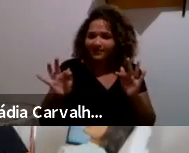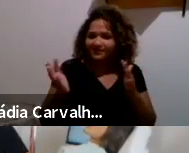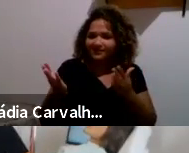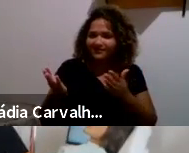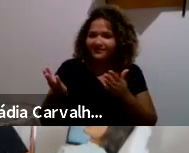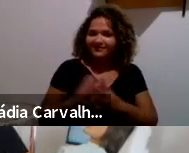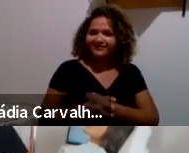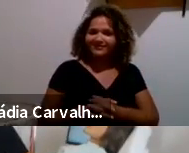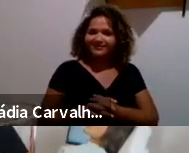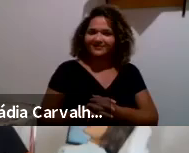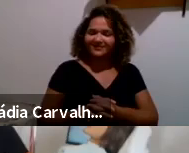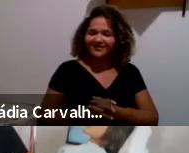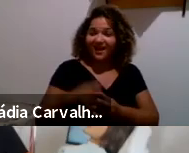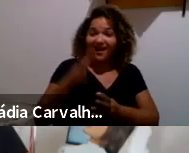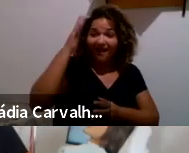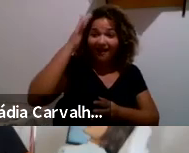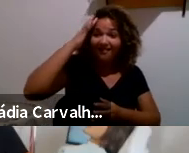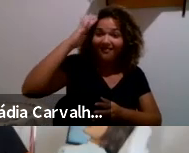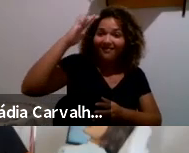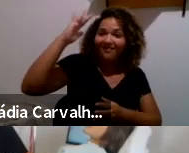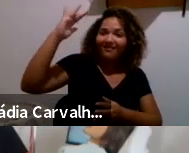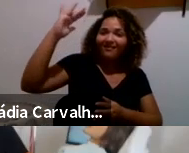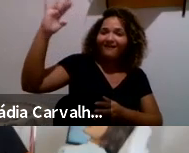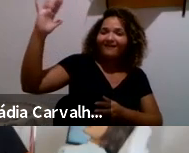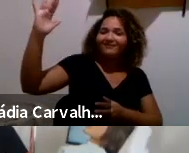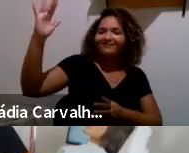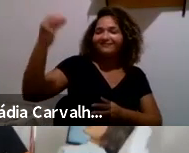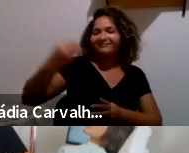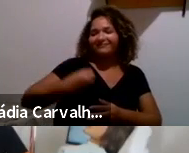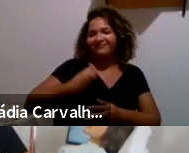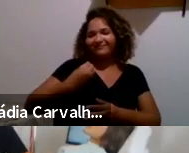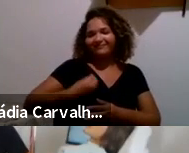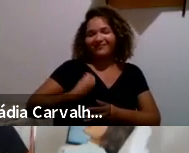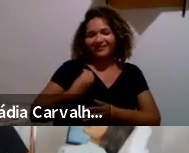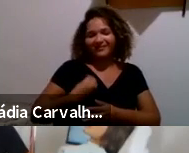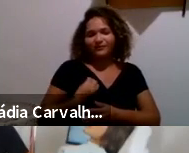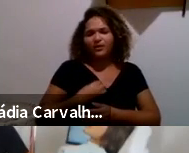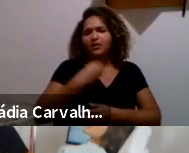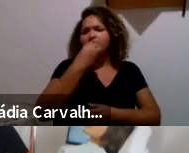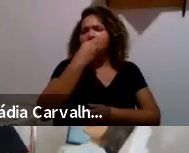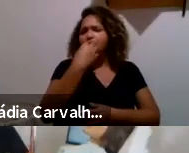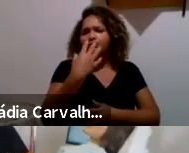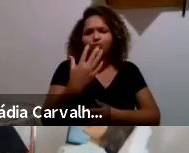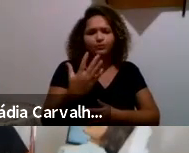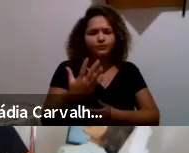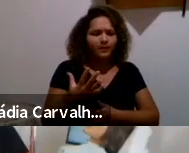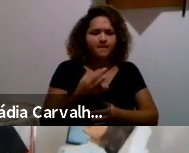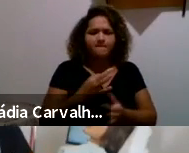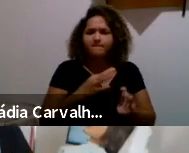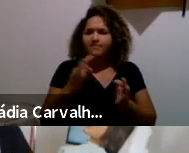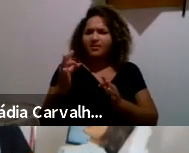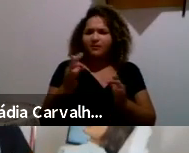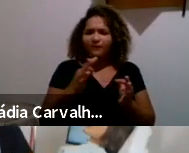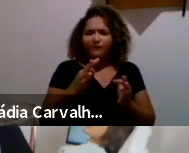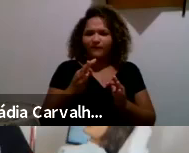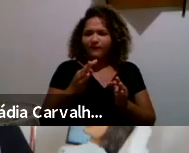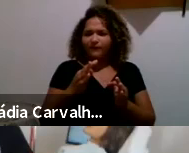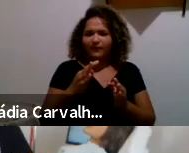Isso aí, Marina. Né? Tá tudo bem, viu? Tá tudo bem com ela, tudo bem com o